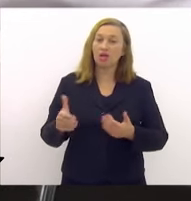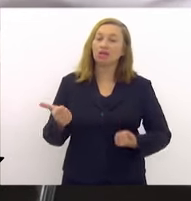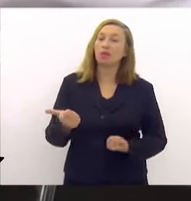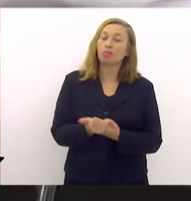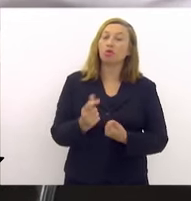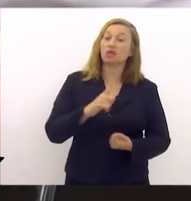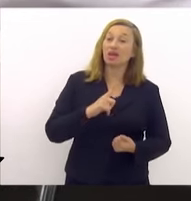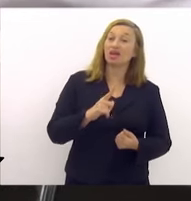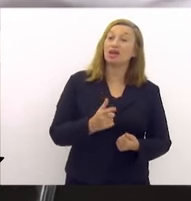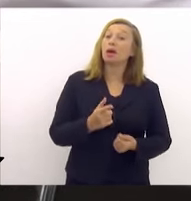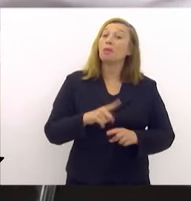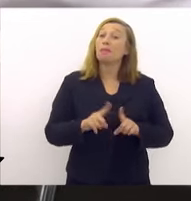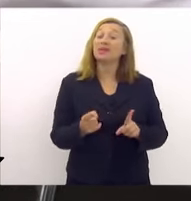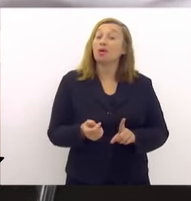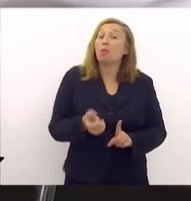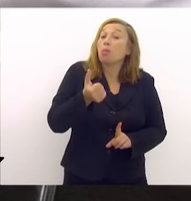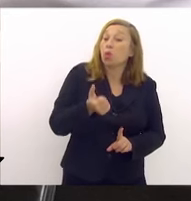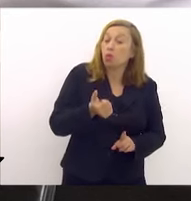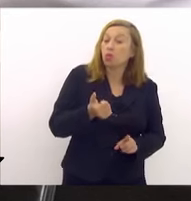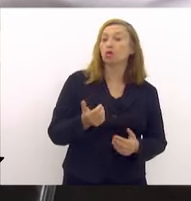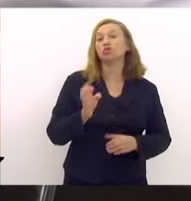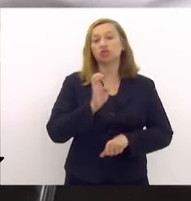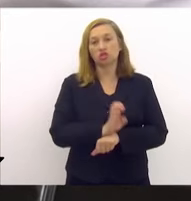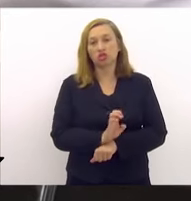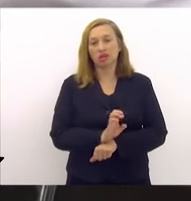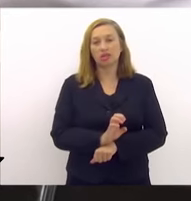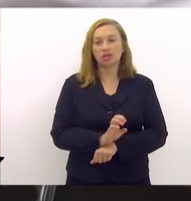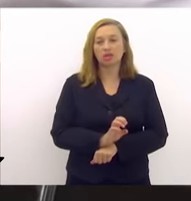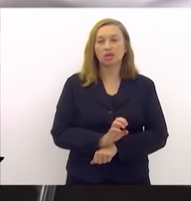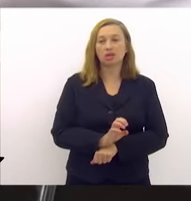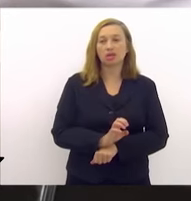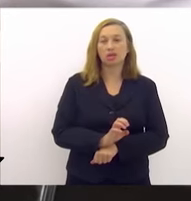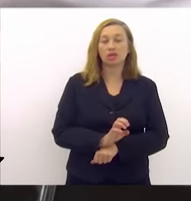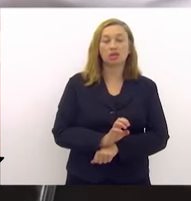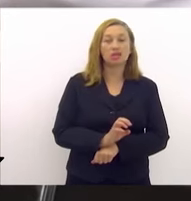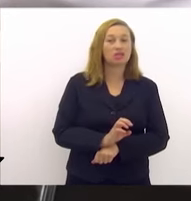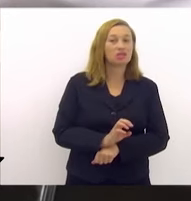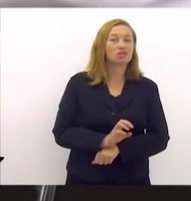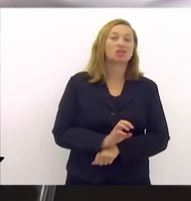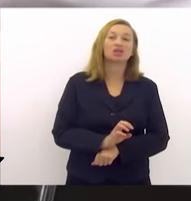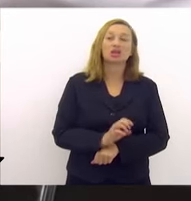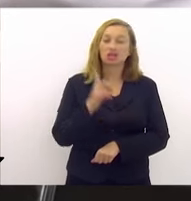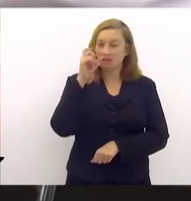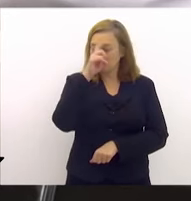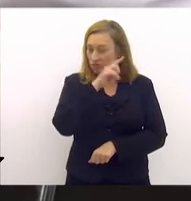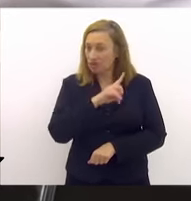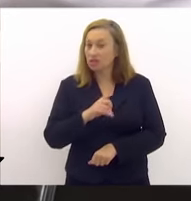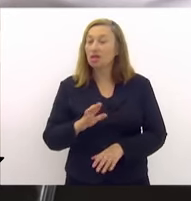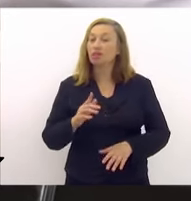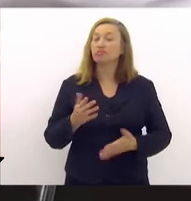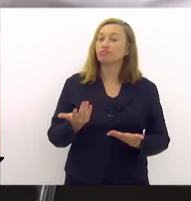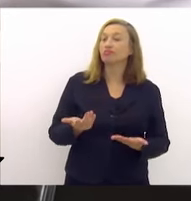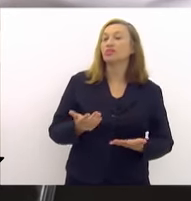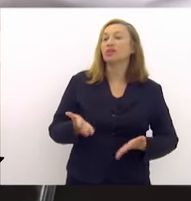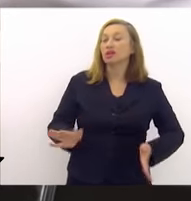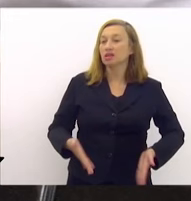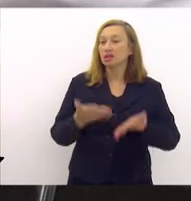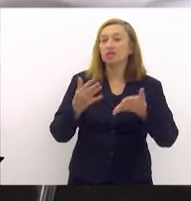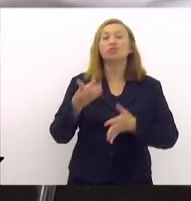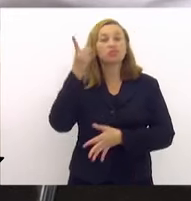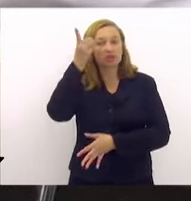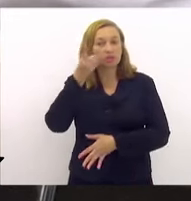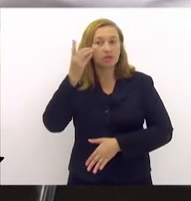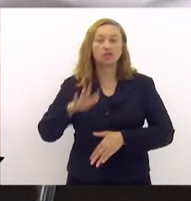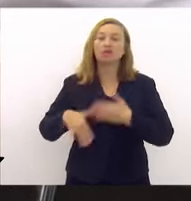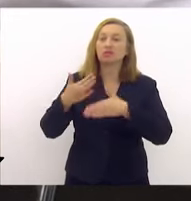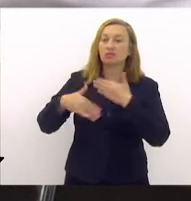maioria ainda é muito suficiente e no Estado é absolutamente insuficiente. Espero que com essa iniciativa do deputado que prospere e